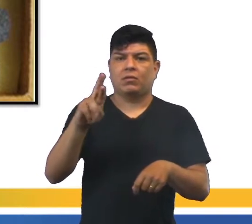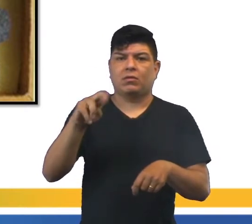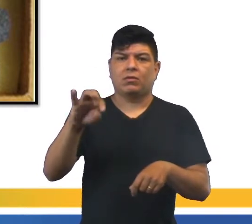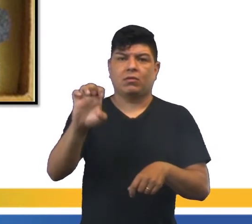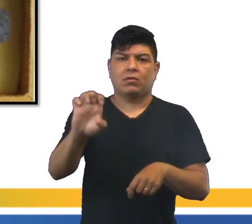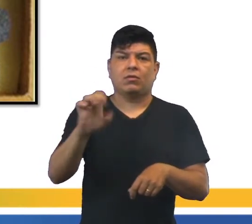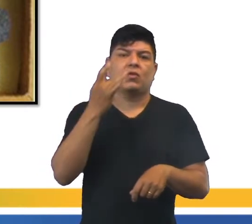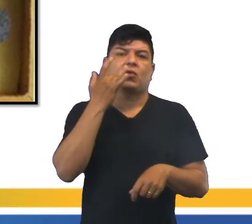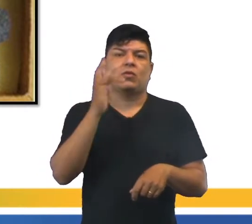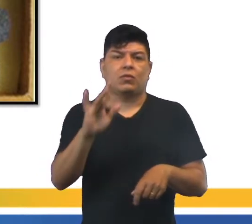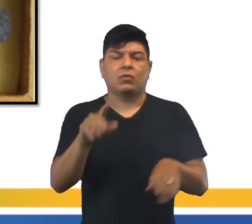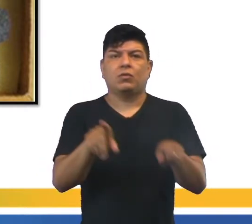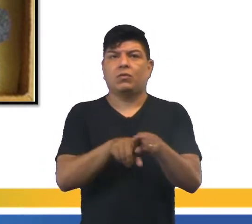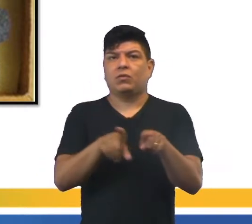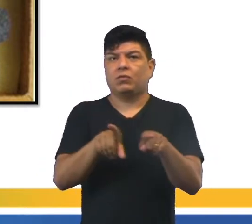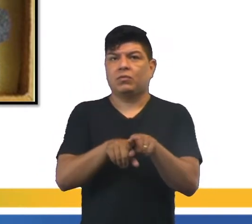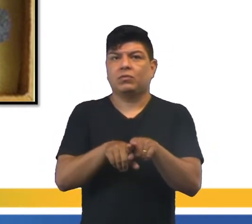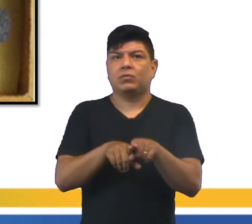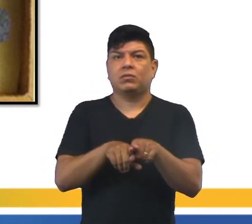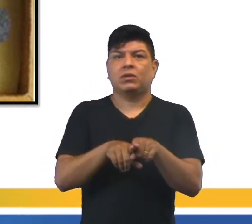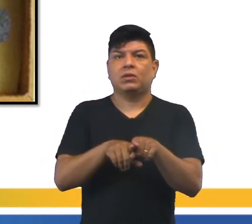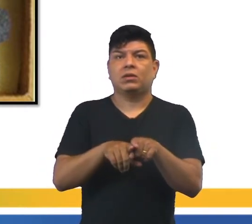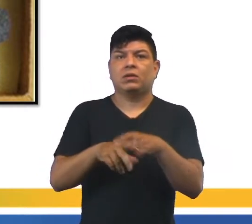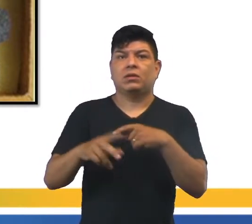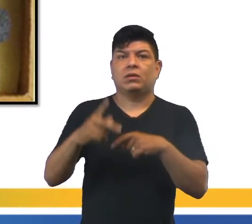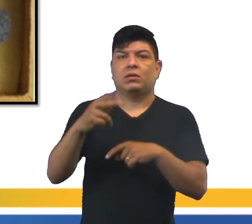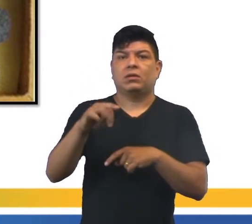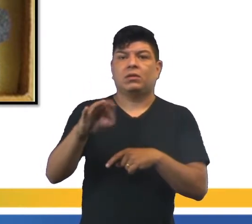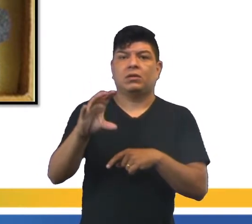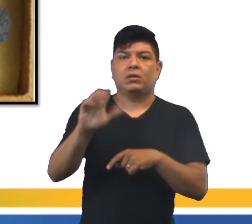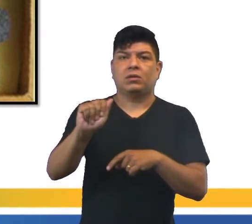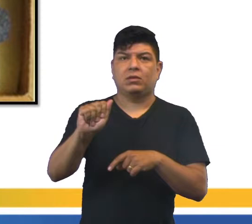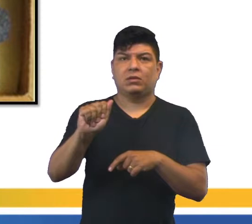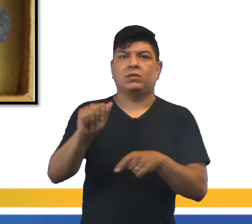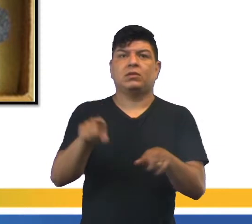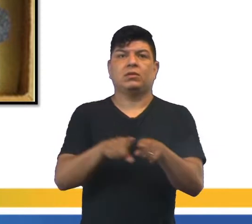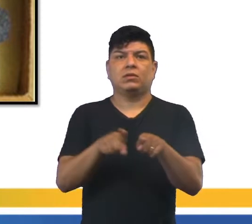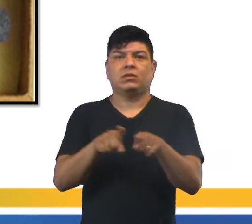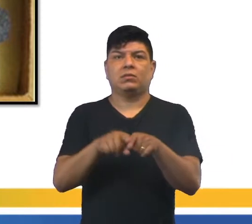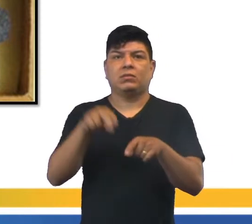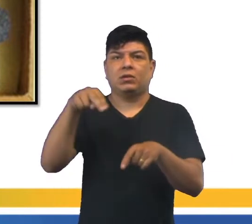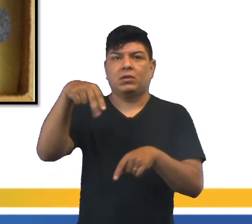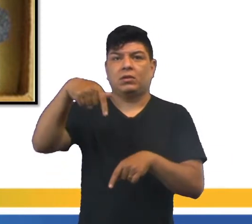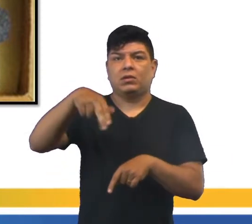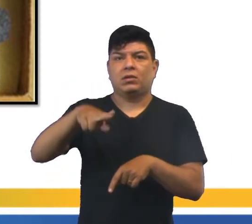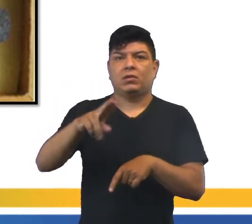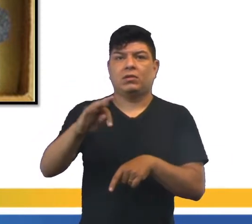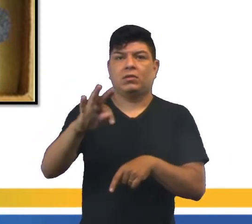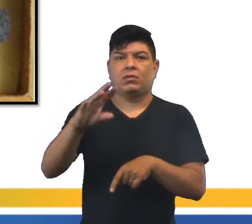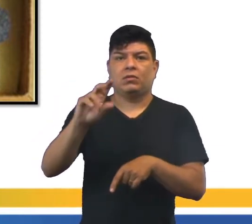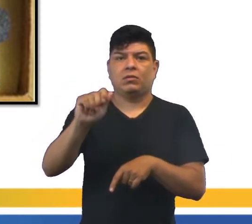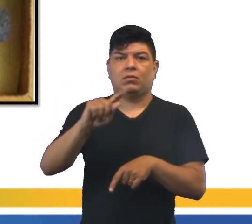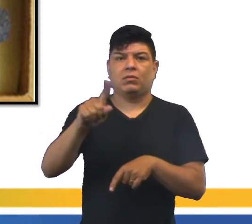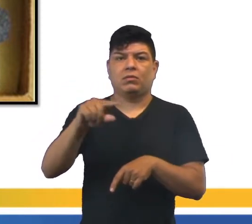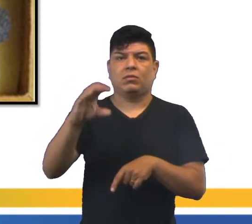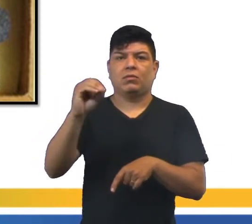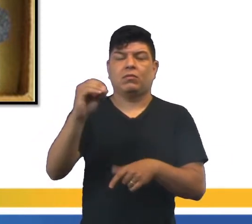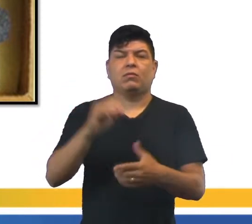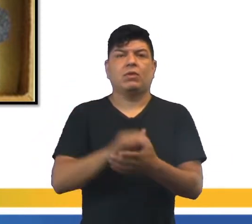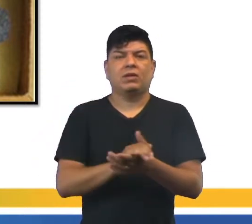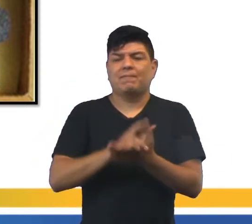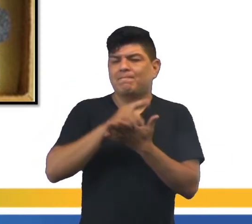ao ouro, através da pirita e mais o quartzo, né? E você percebe que existe uma infinidade, né,